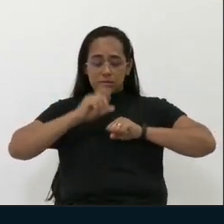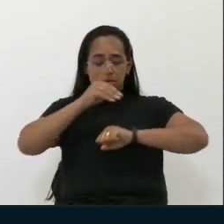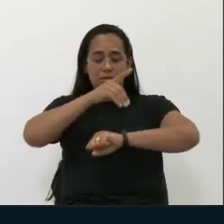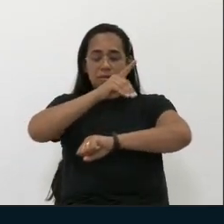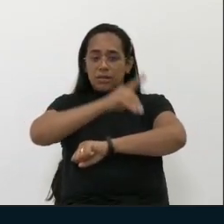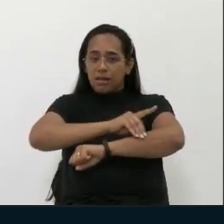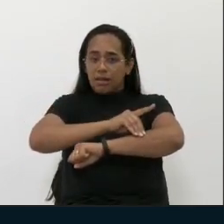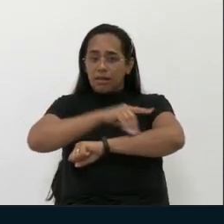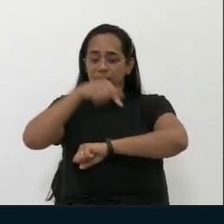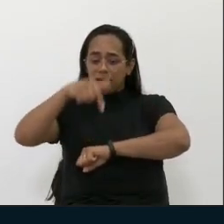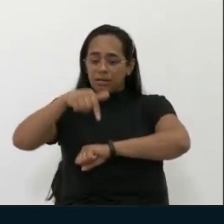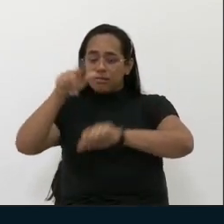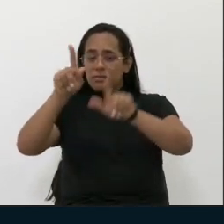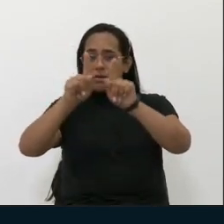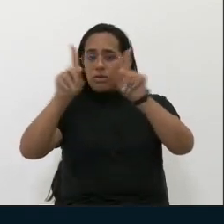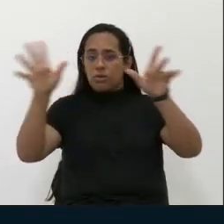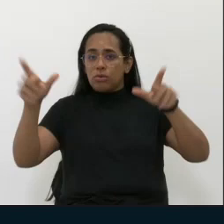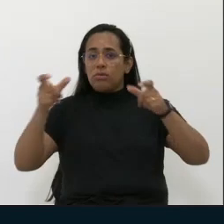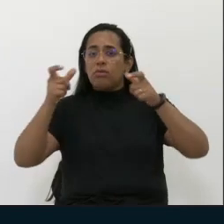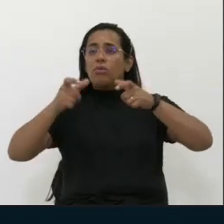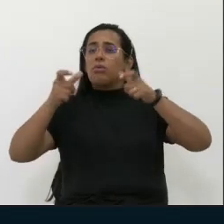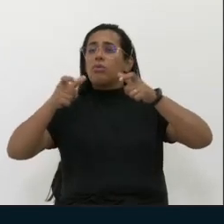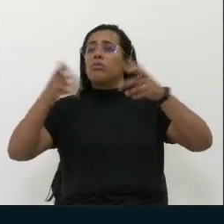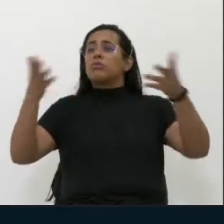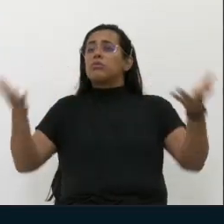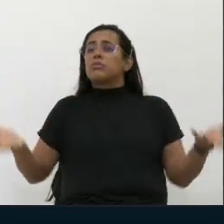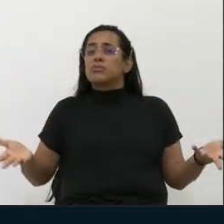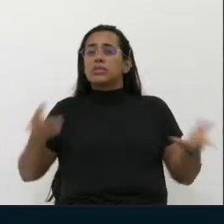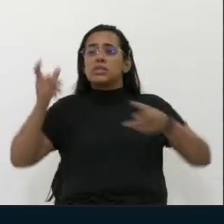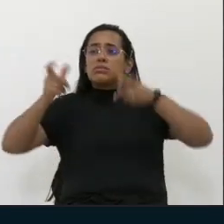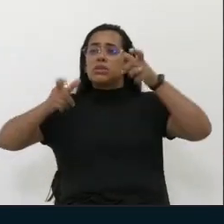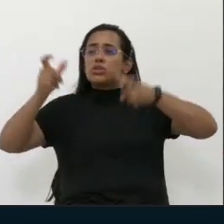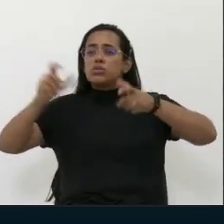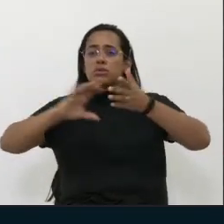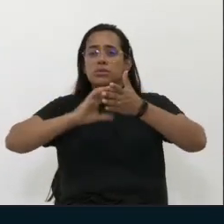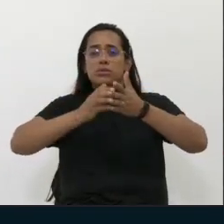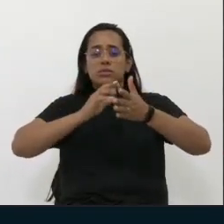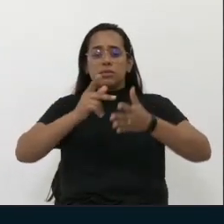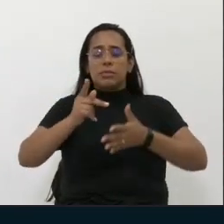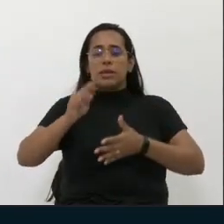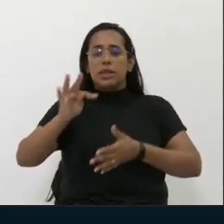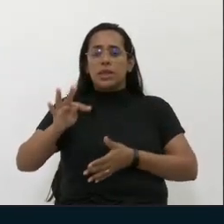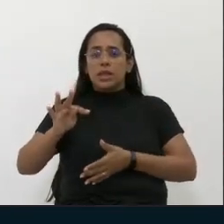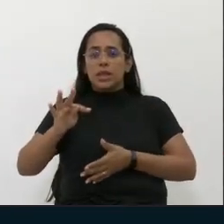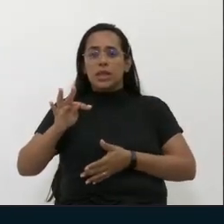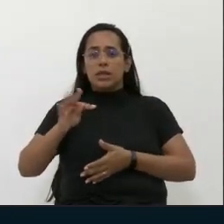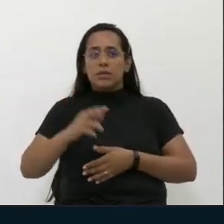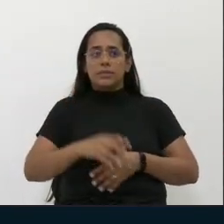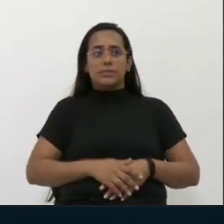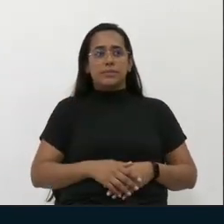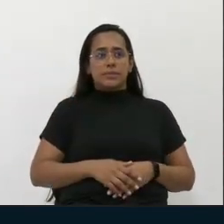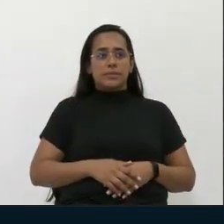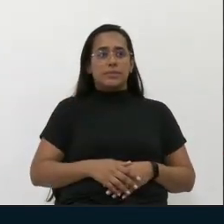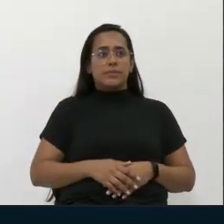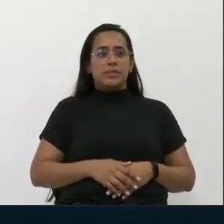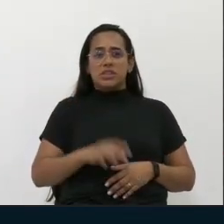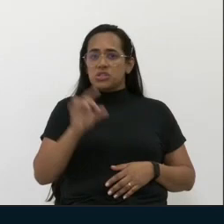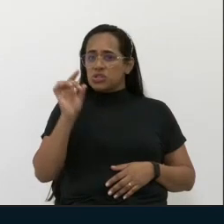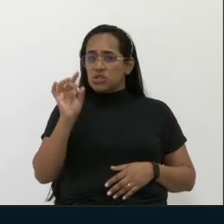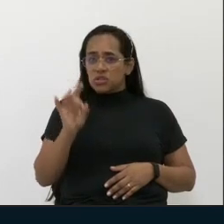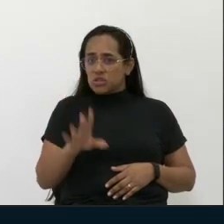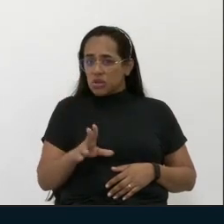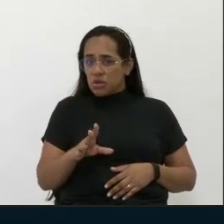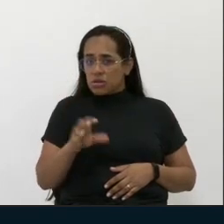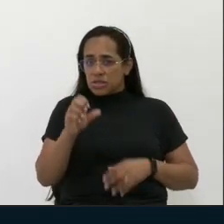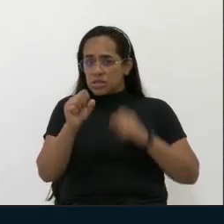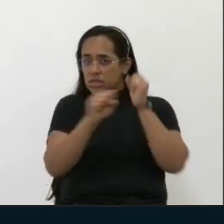cidade? Cadê o pessoal do PT que estava aqui para reclamar? Era só estavam aqui por causa da Sabesp?